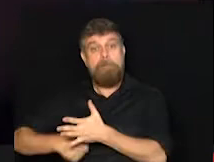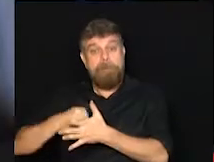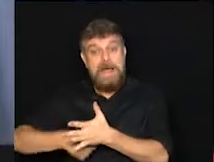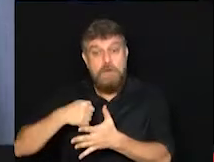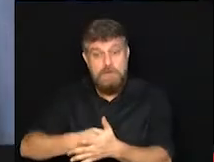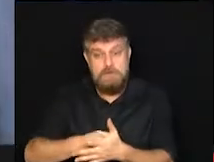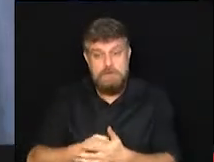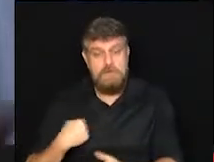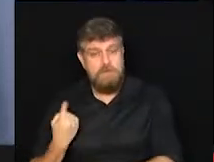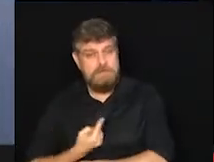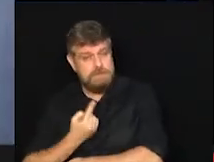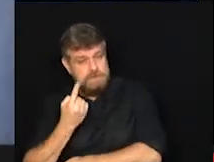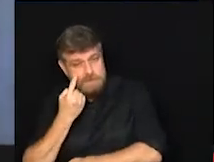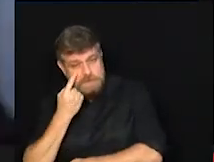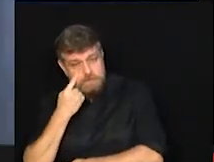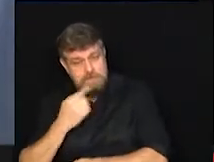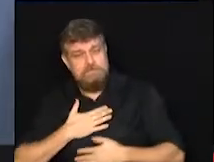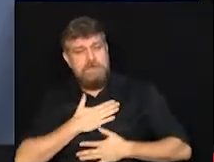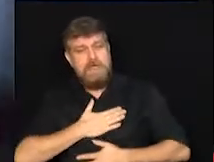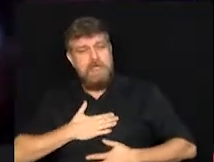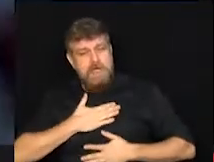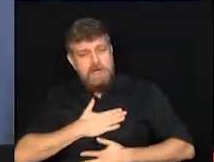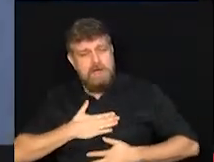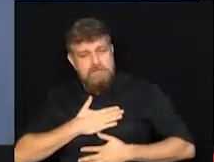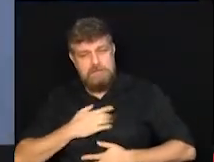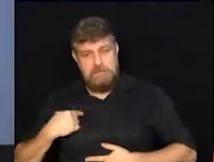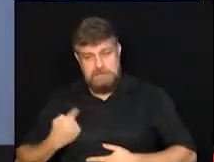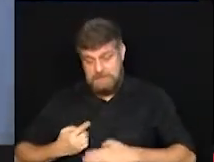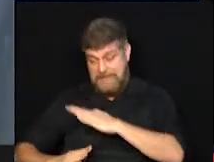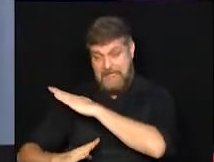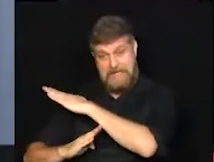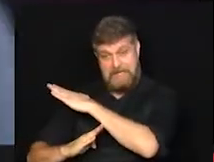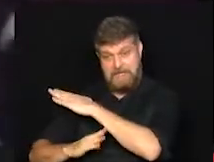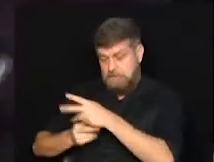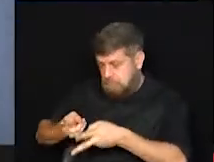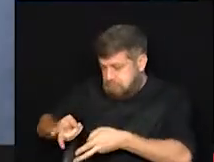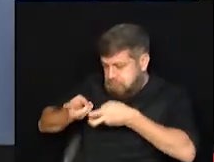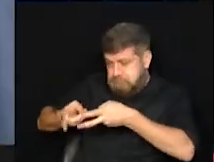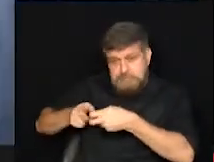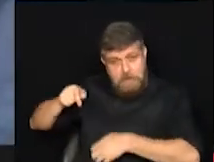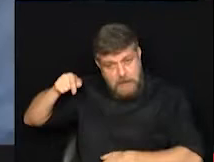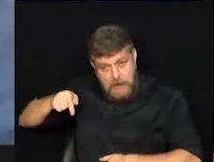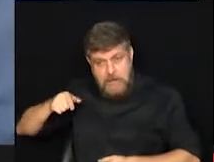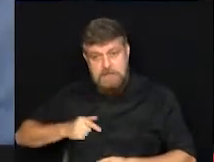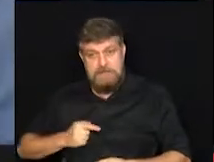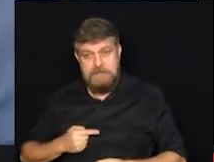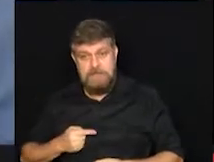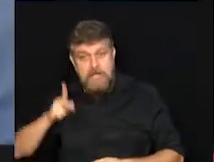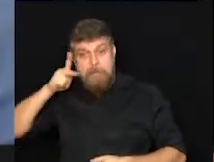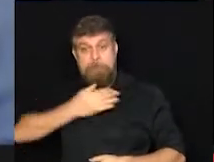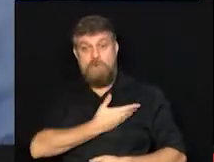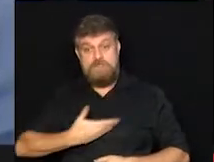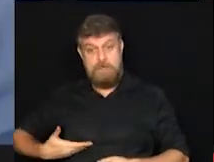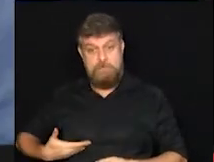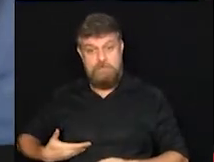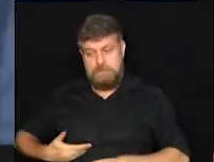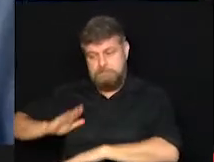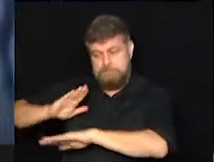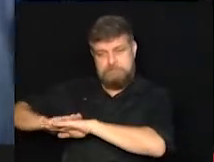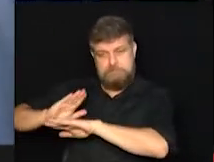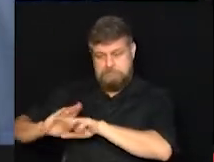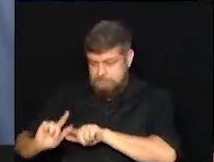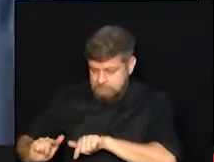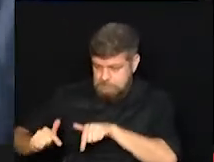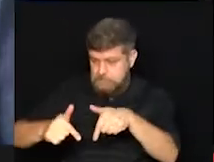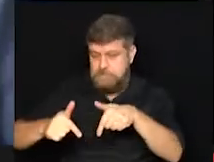quando nós vemos, é gratificante quando vemos a Câmara Municipal que vem para essa política pública e